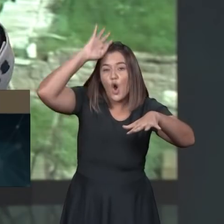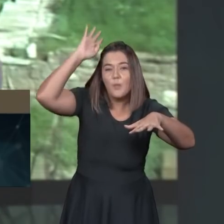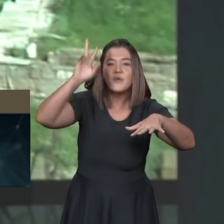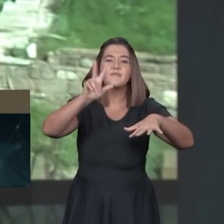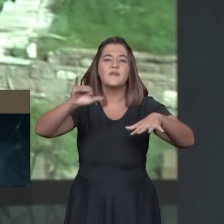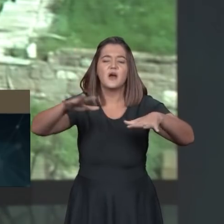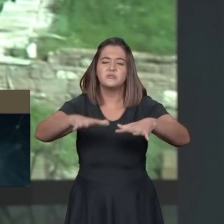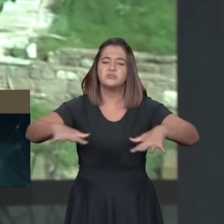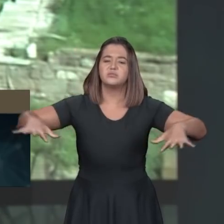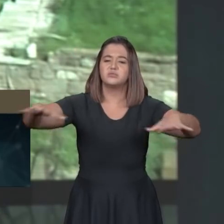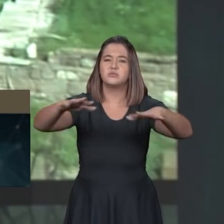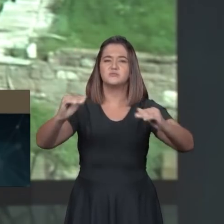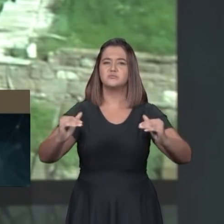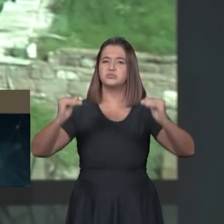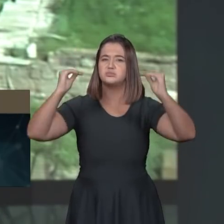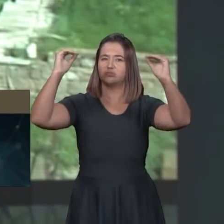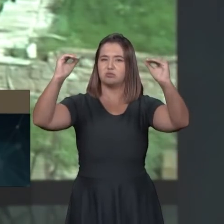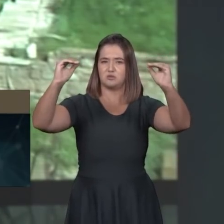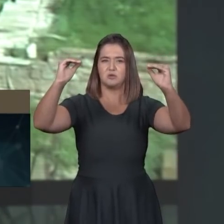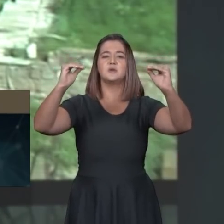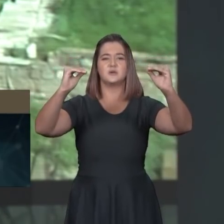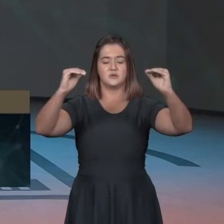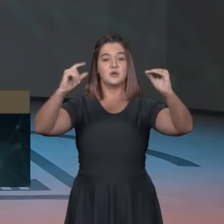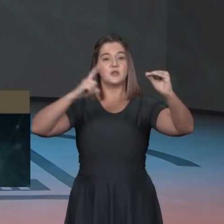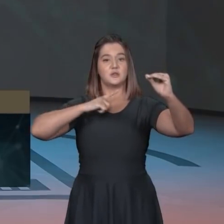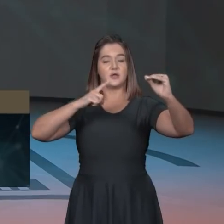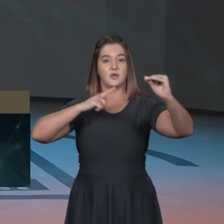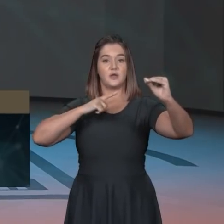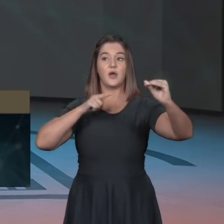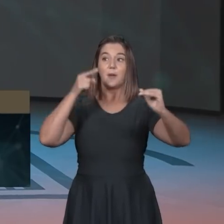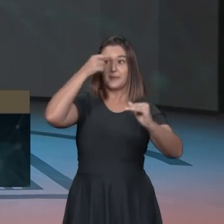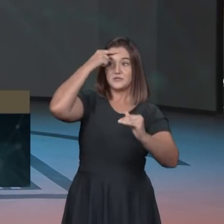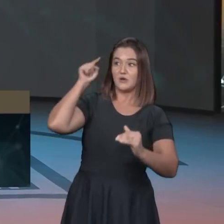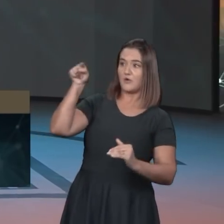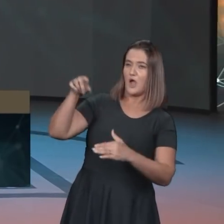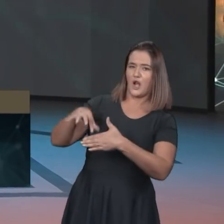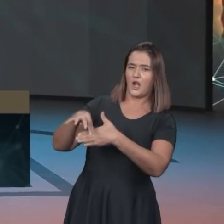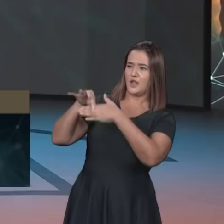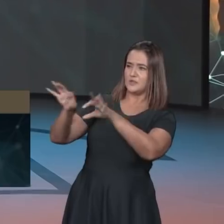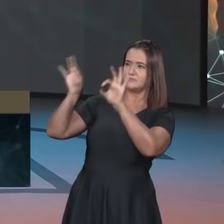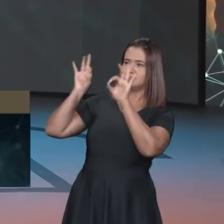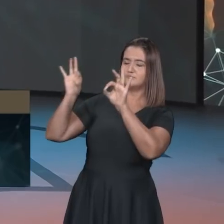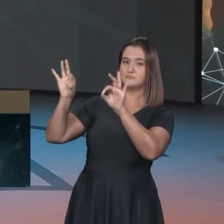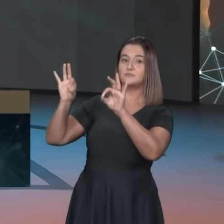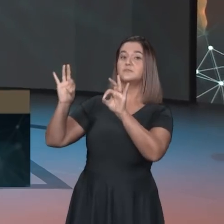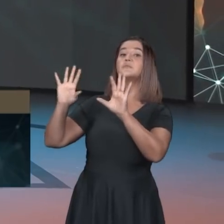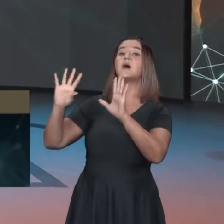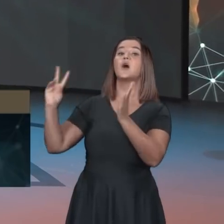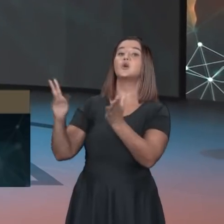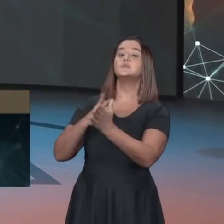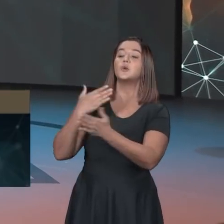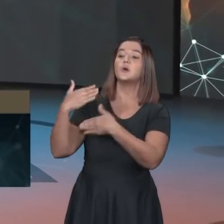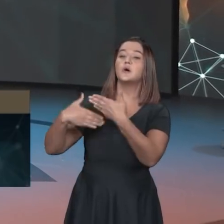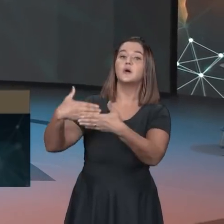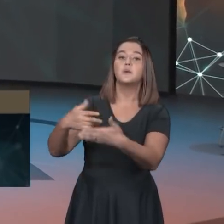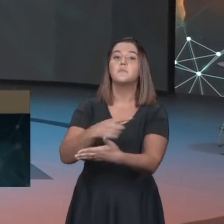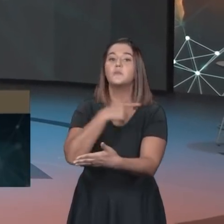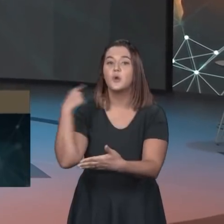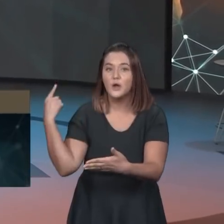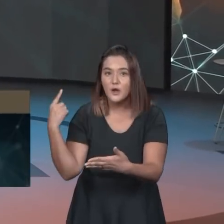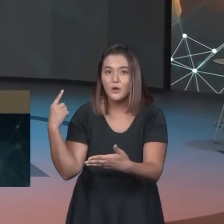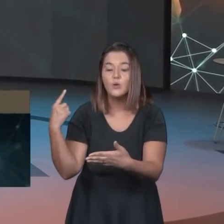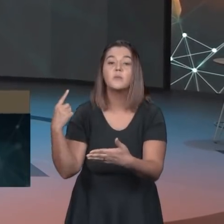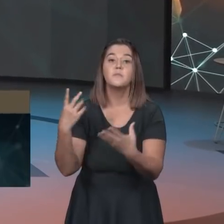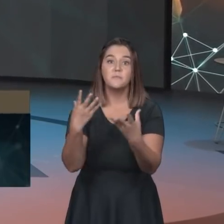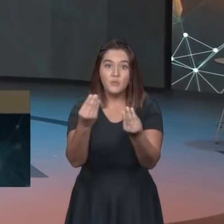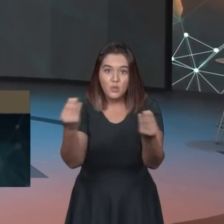imperial. E Júlio César era o homem apontado para isso. Mas ele foi morto, com várias punhaladas. Inclusive Brutus, o